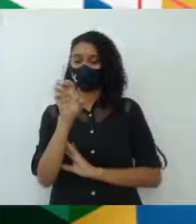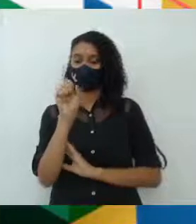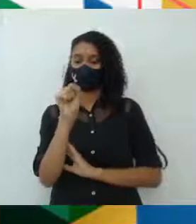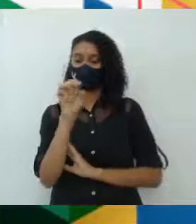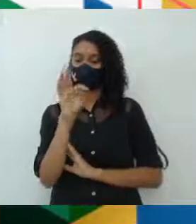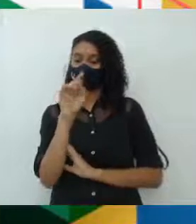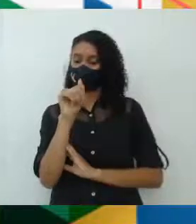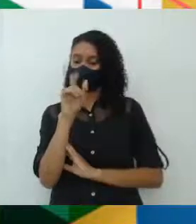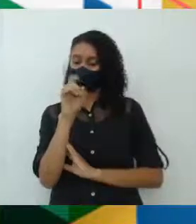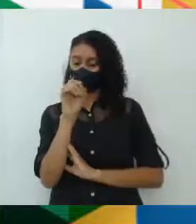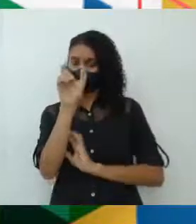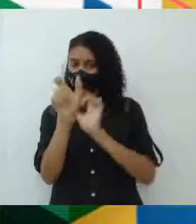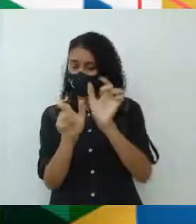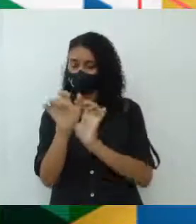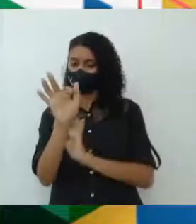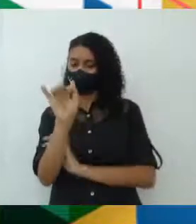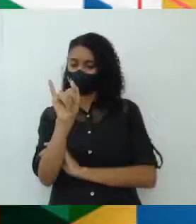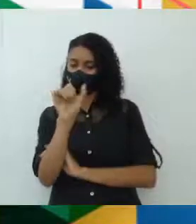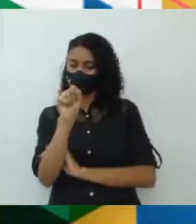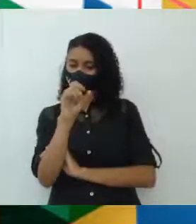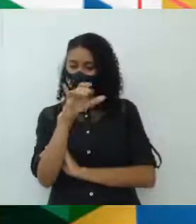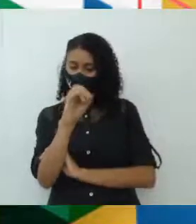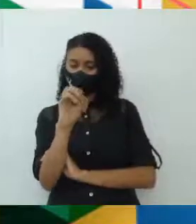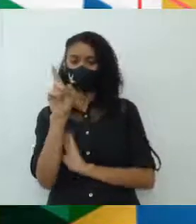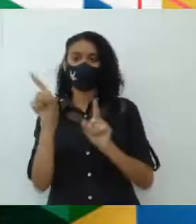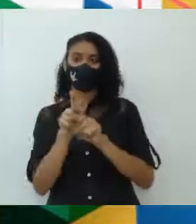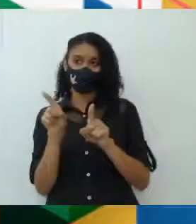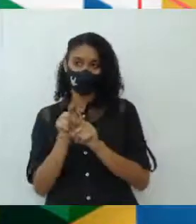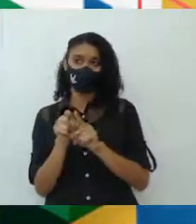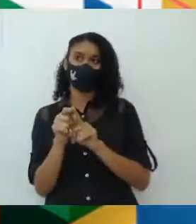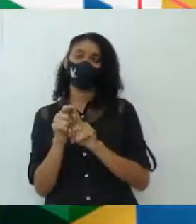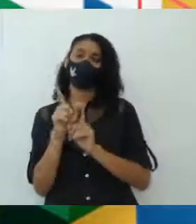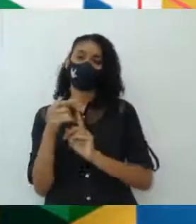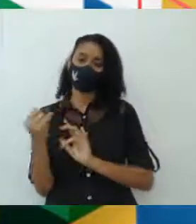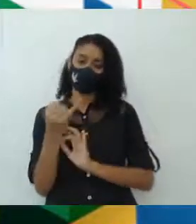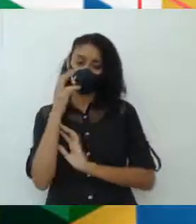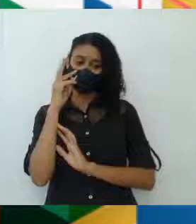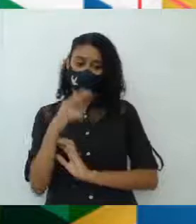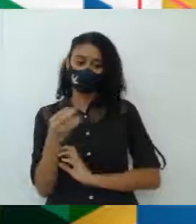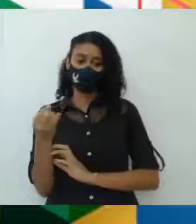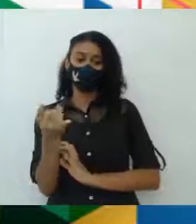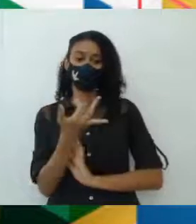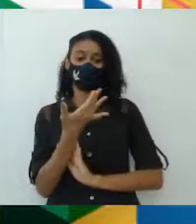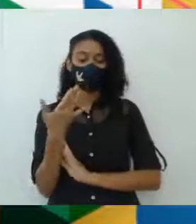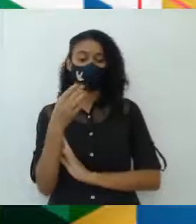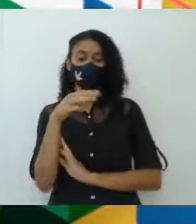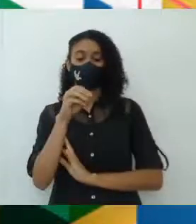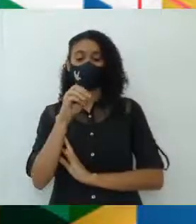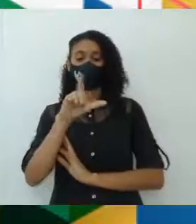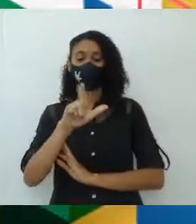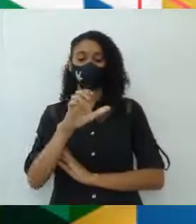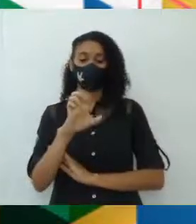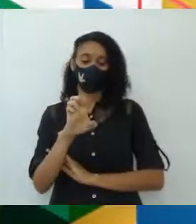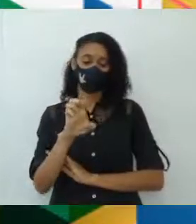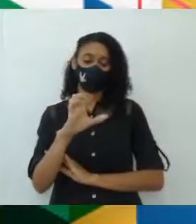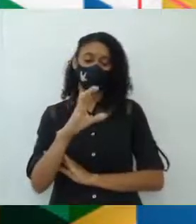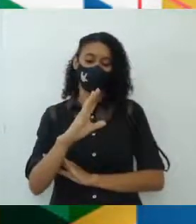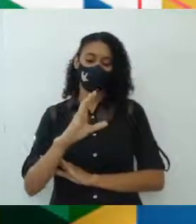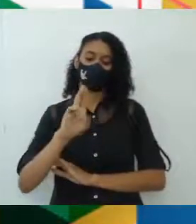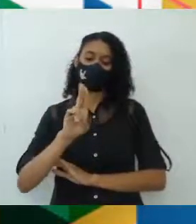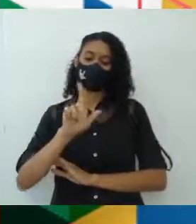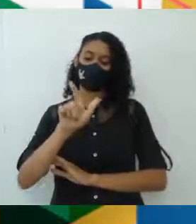na hora de determinar quantos átomos tem ali, quantas moléculas, qual a real quantidade de substância tem